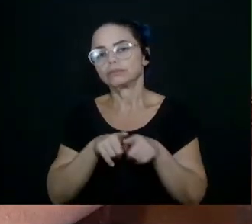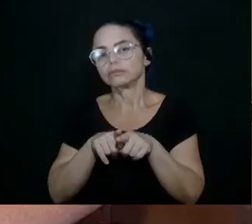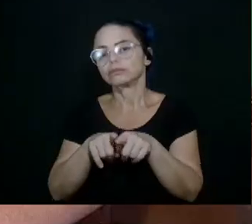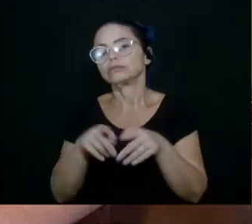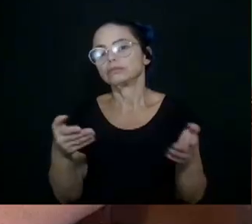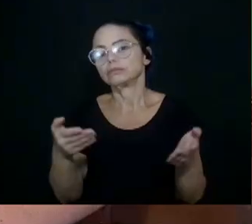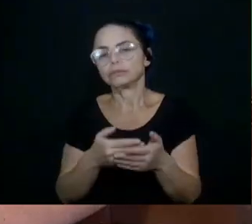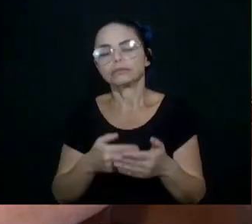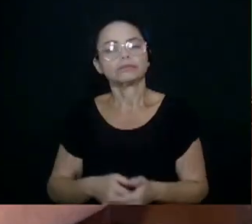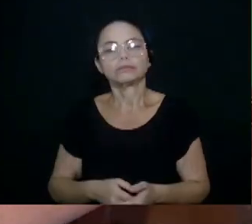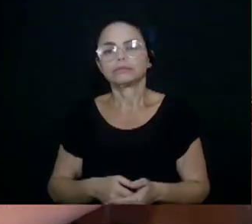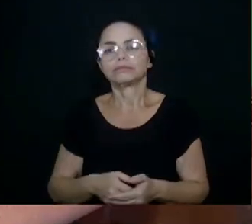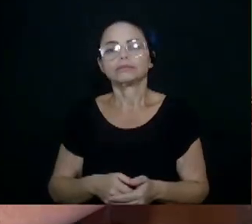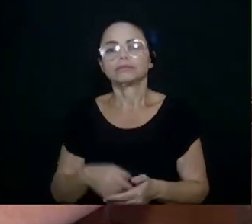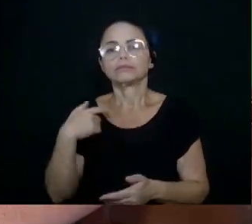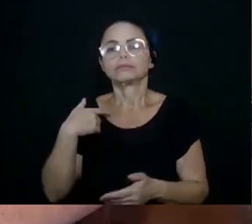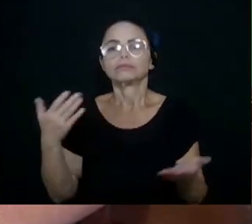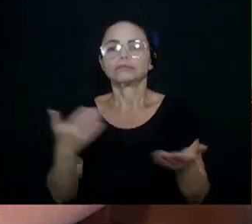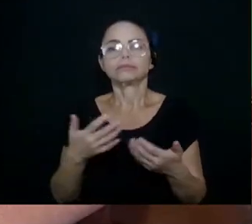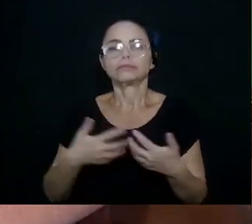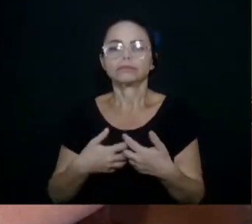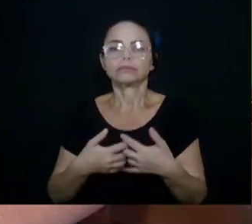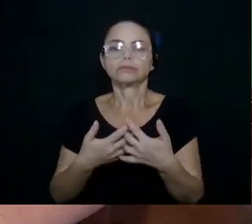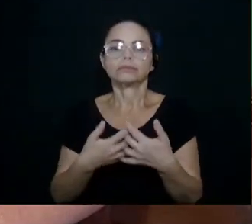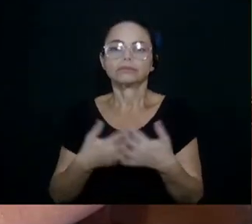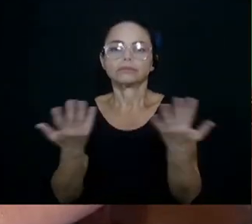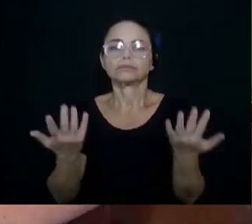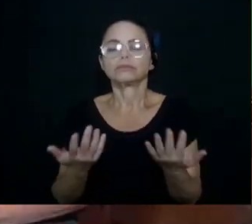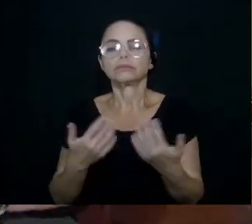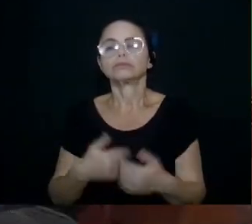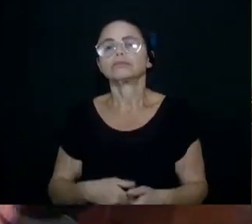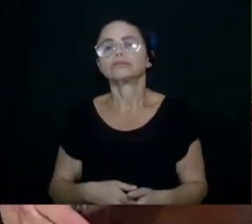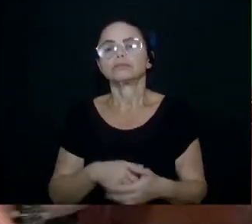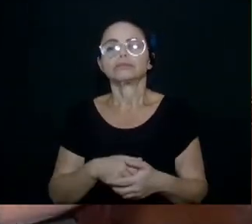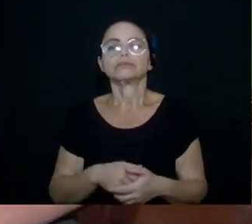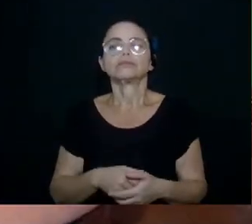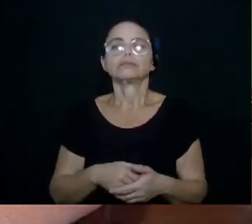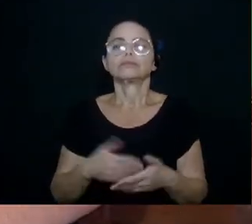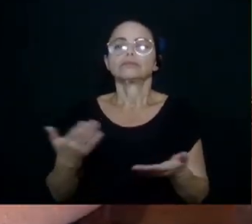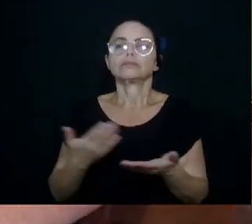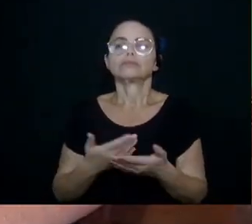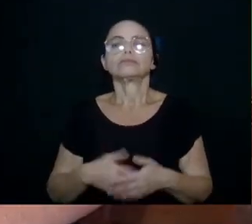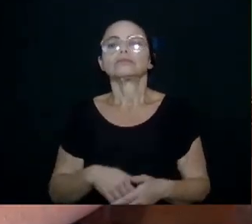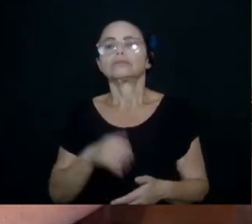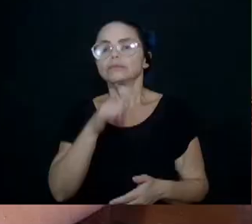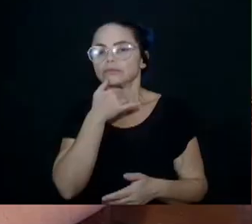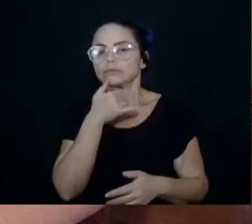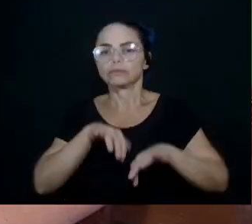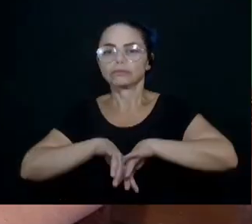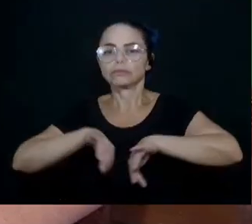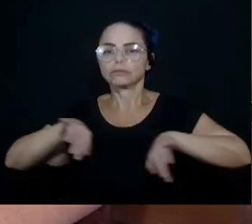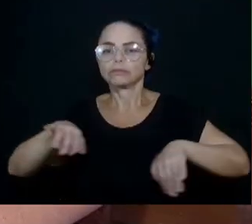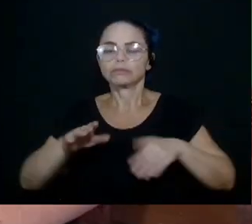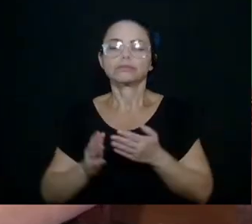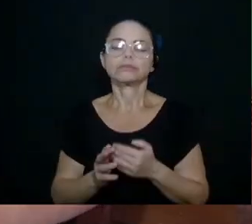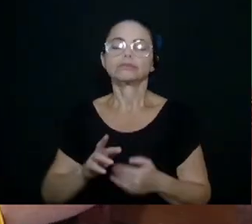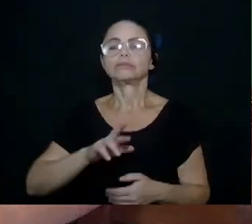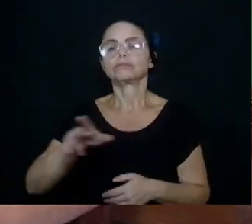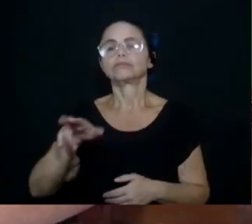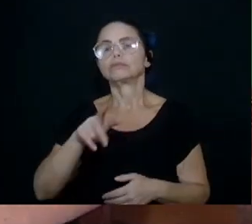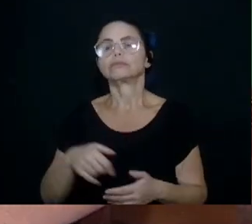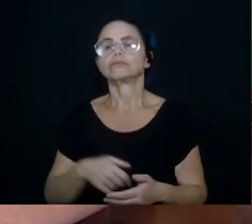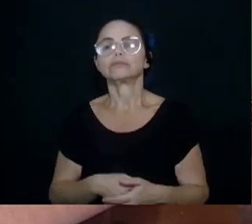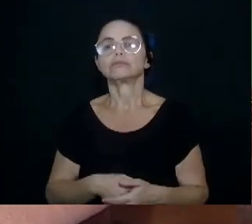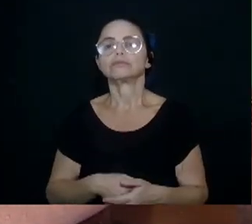mais sócio, é isso? Hoje nós não temos mais a sociedade, né? Infelizmente cada um teve um caminho diferente, mas enfim,